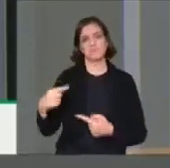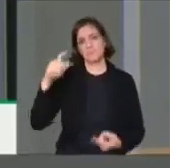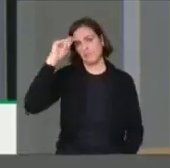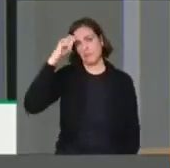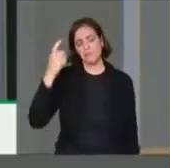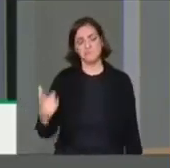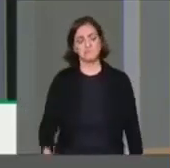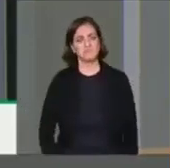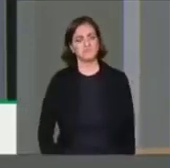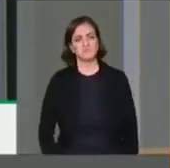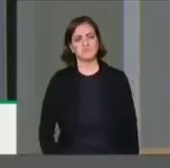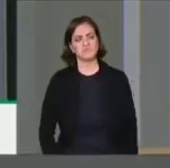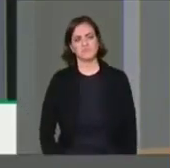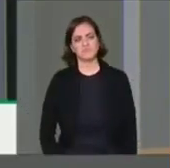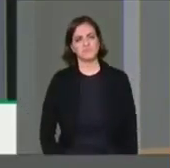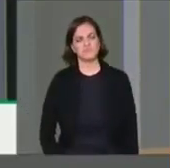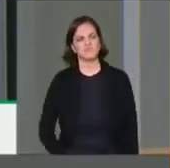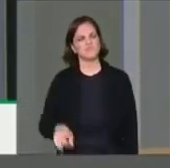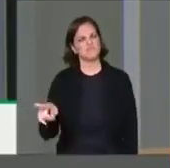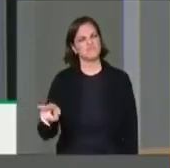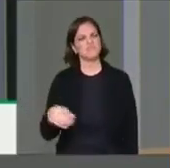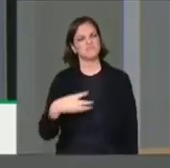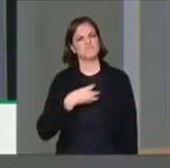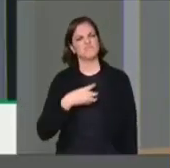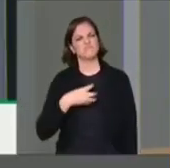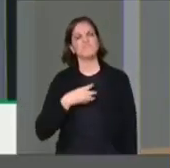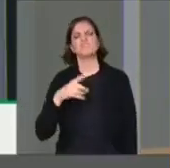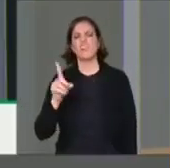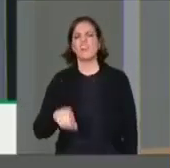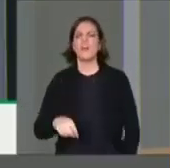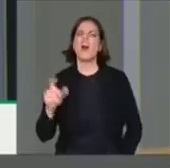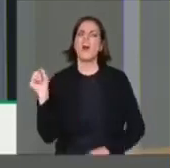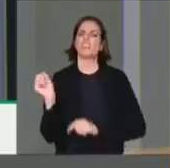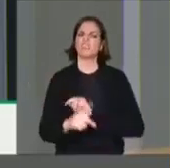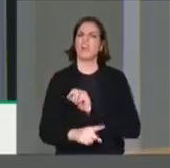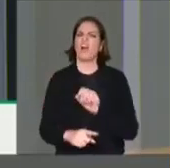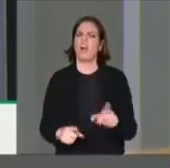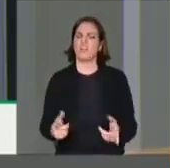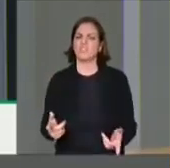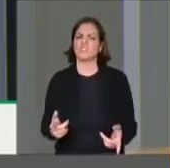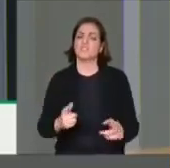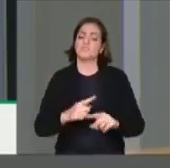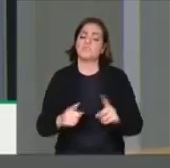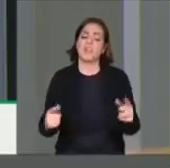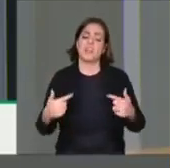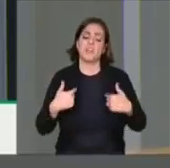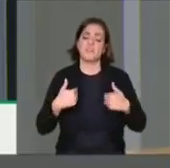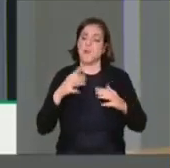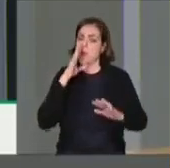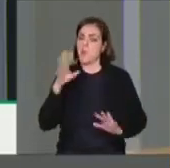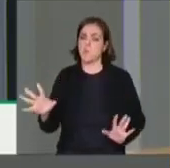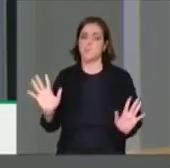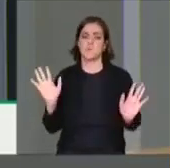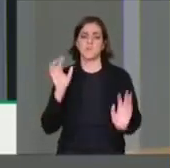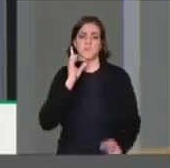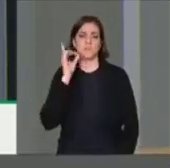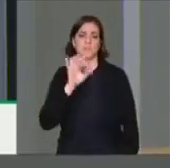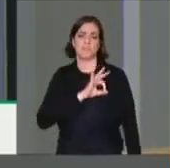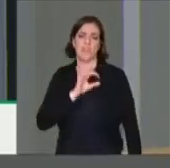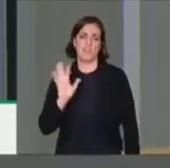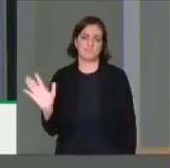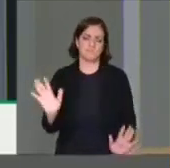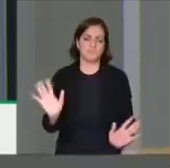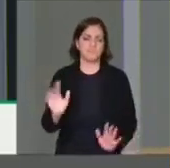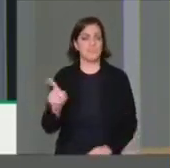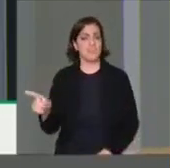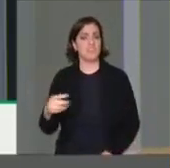Não posso, portanto, me calar diante dessa afronta. Não posso também julgar a atitude do colega deputado Tadeu, que se sentiu atacado em